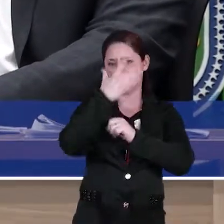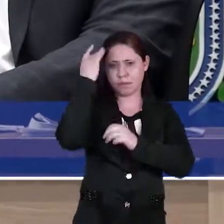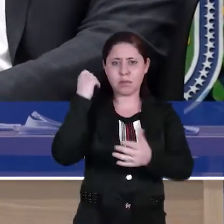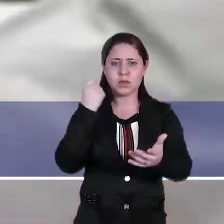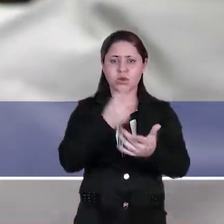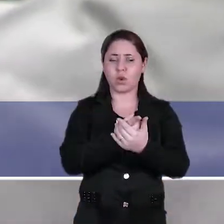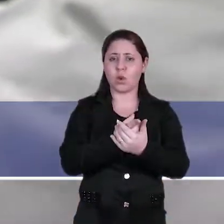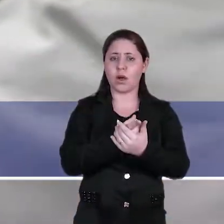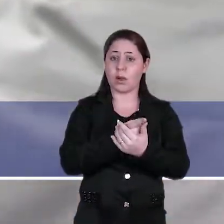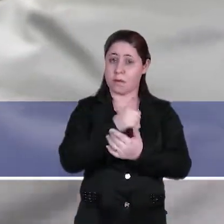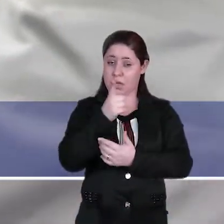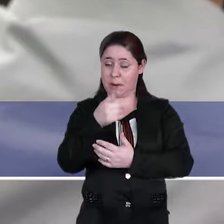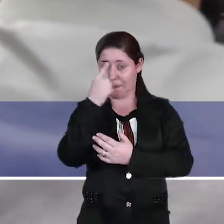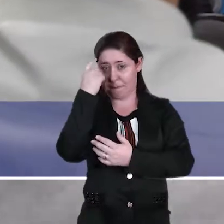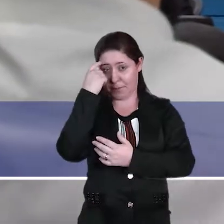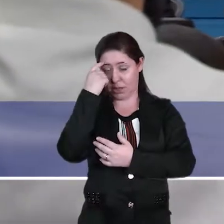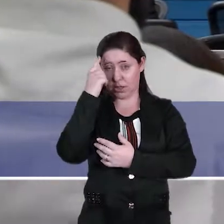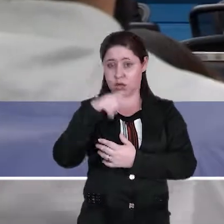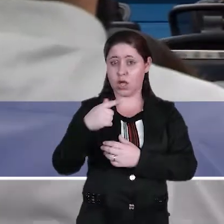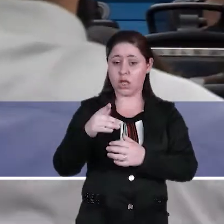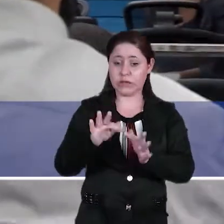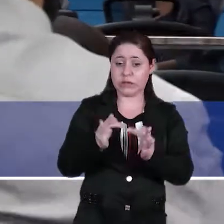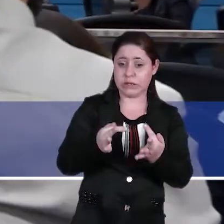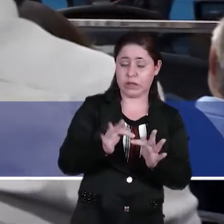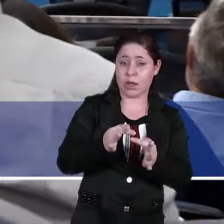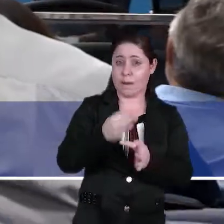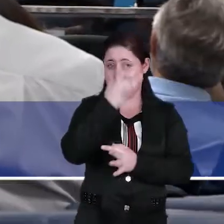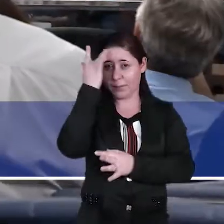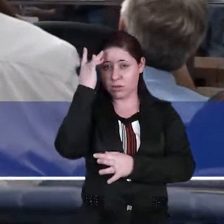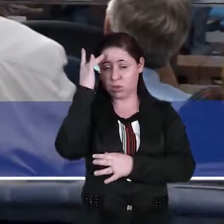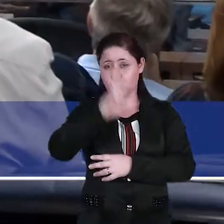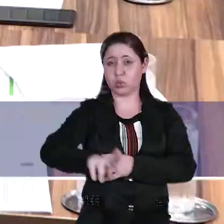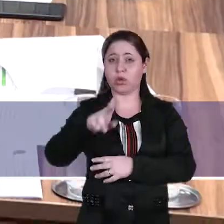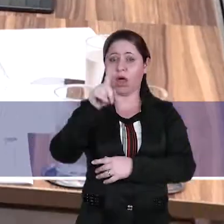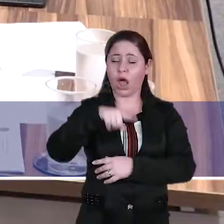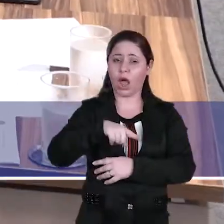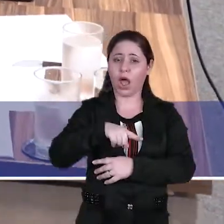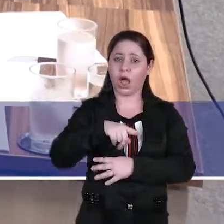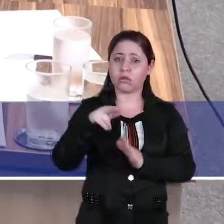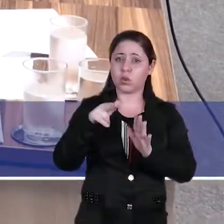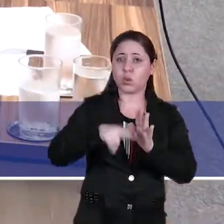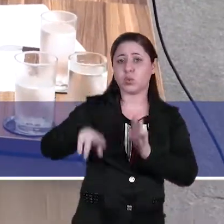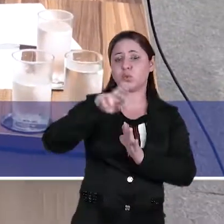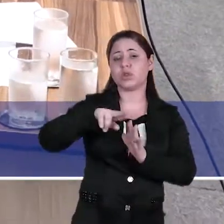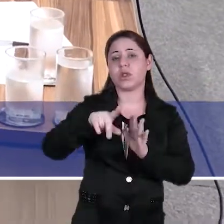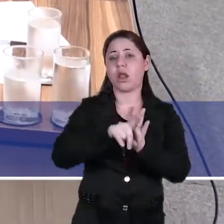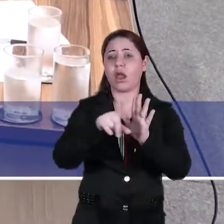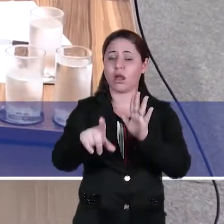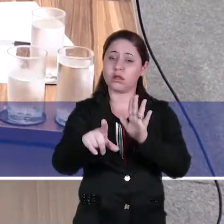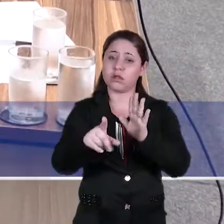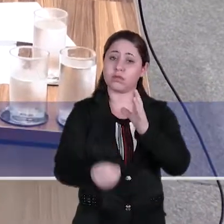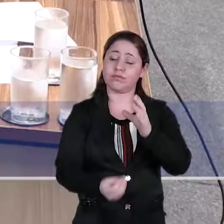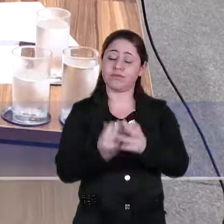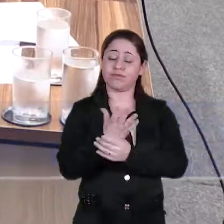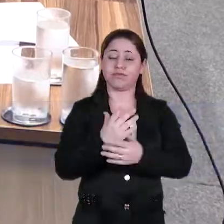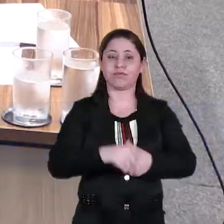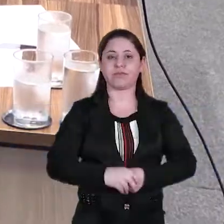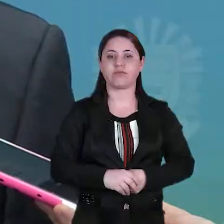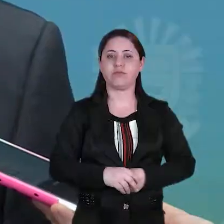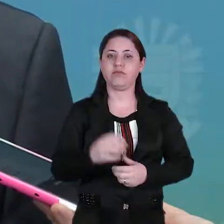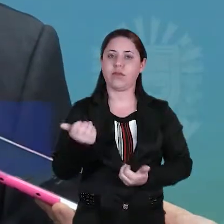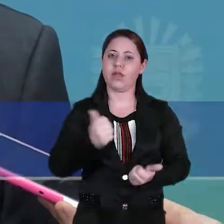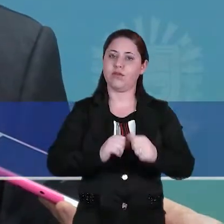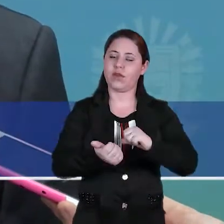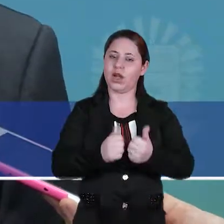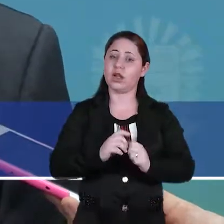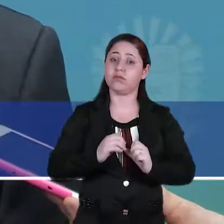do consumidor. Para ele, não devemos esquecer que a vulnerabilidade dos usuários é fator preponderante na elaboração da legislação. A